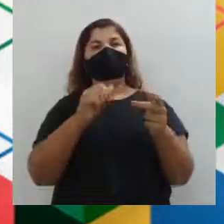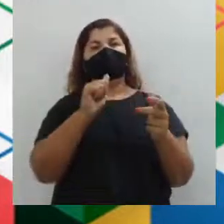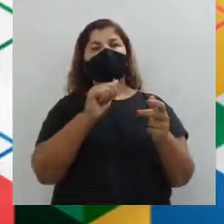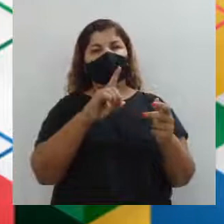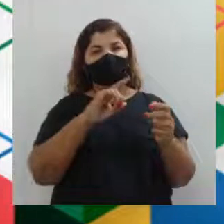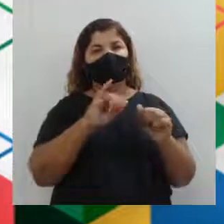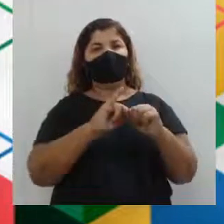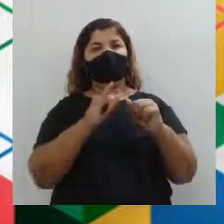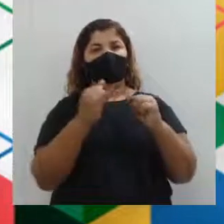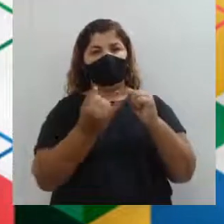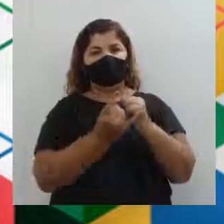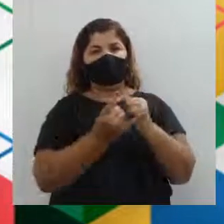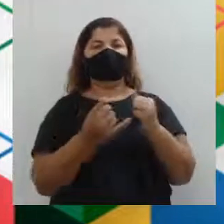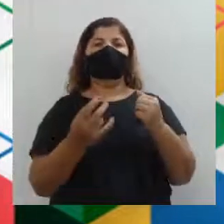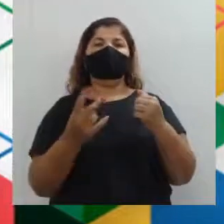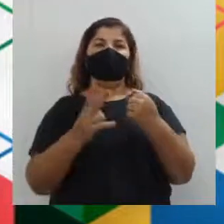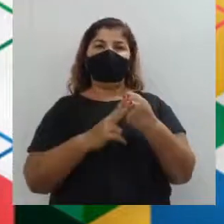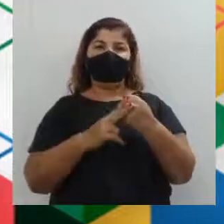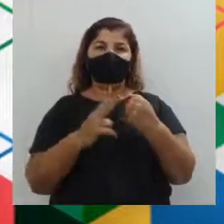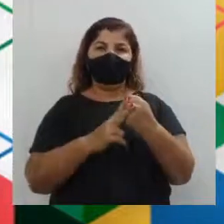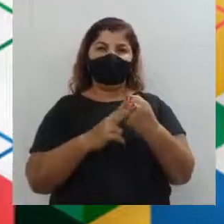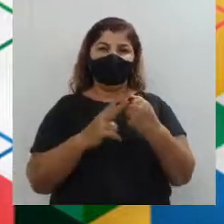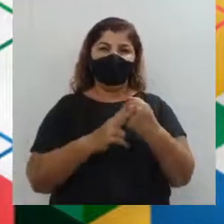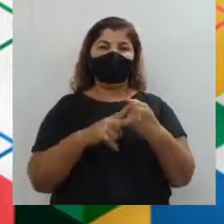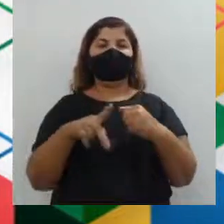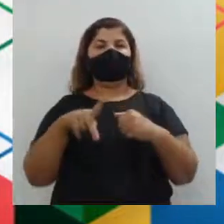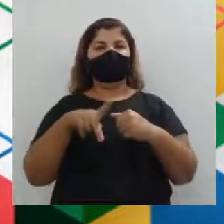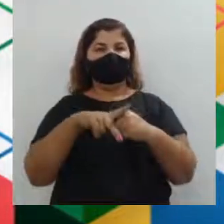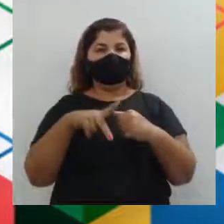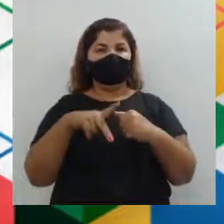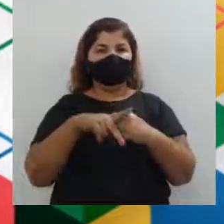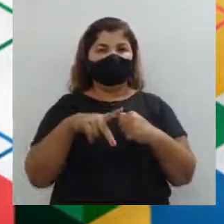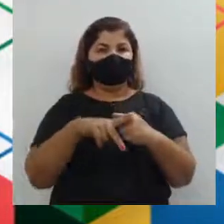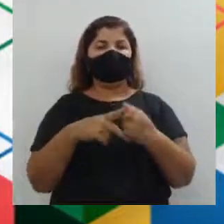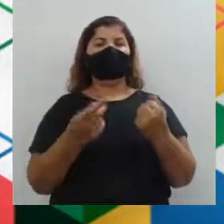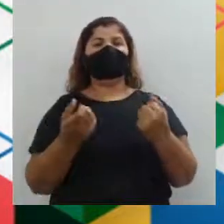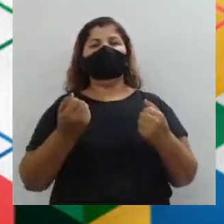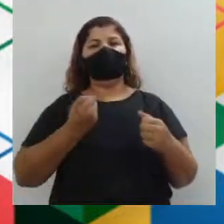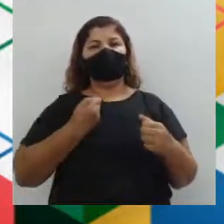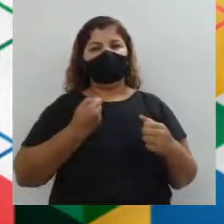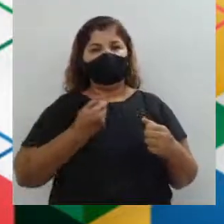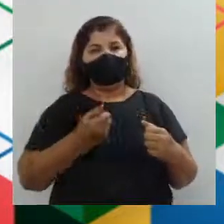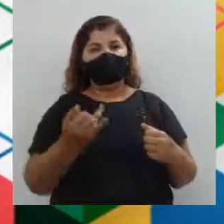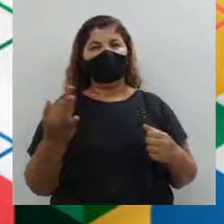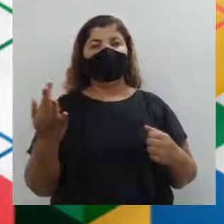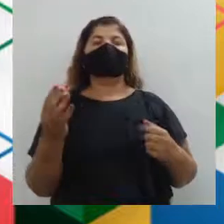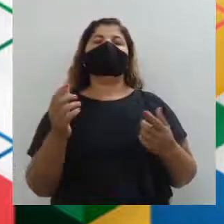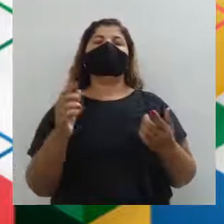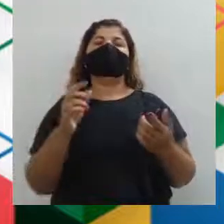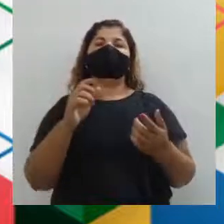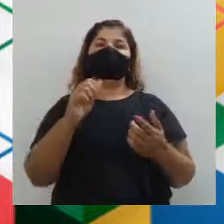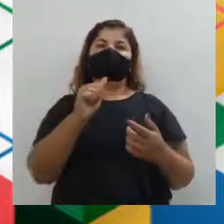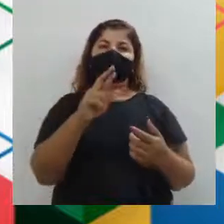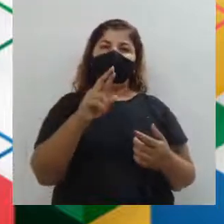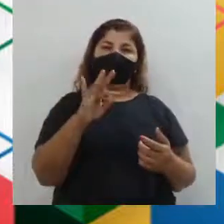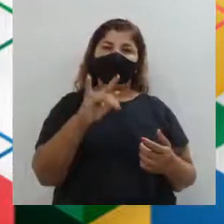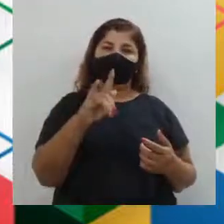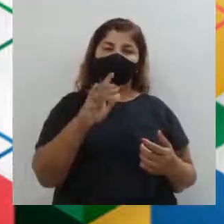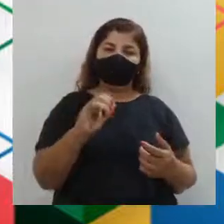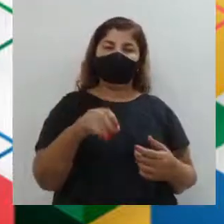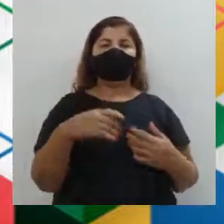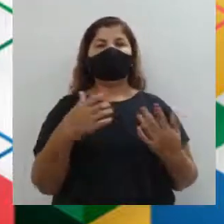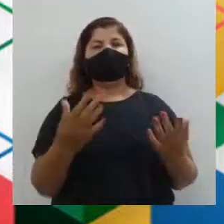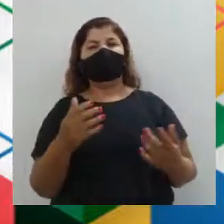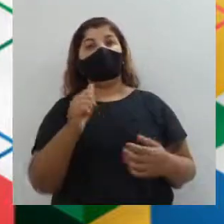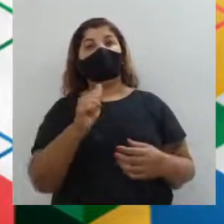adjetivo, verbo, pronome, numeral, artigo,